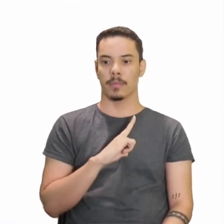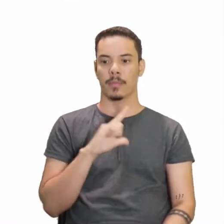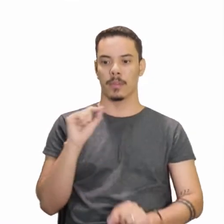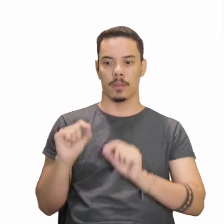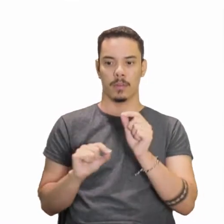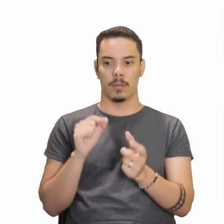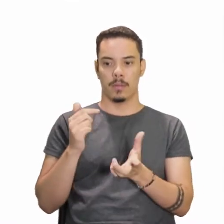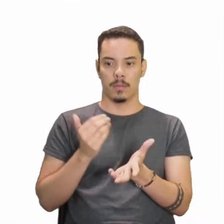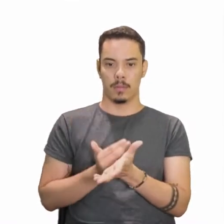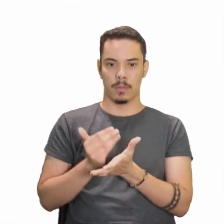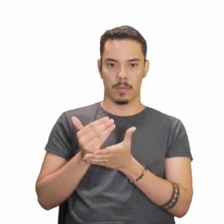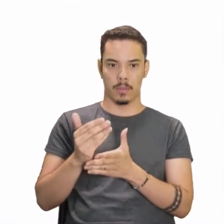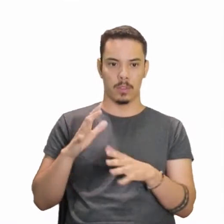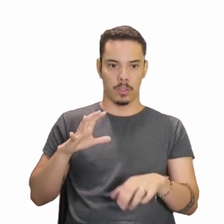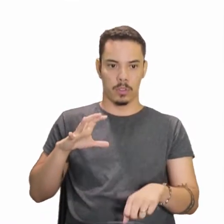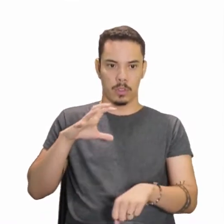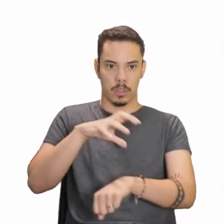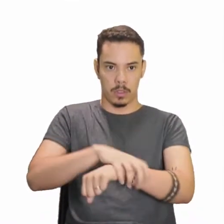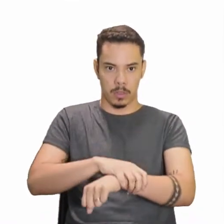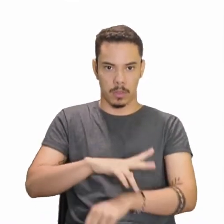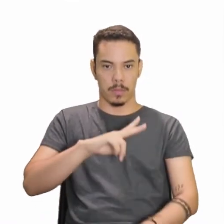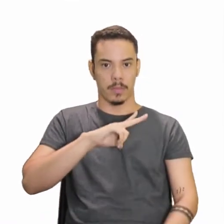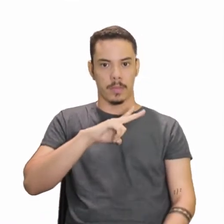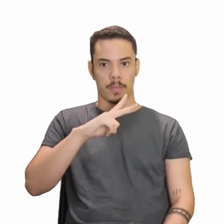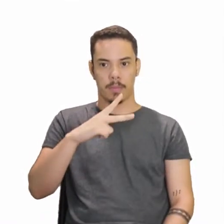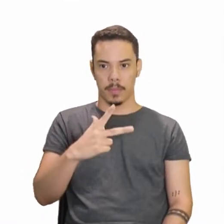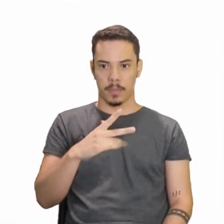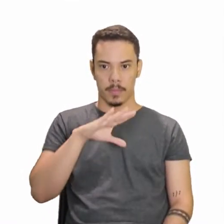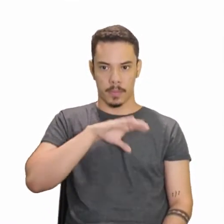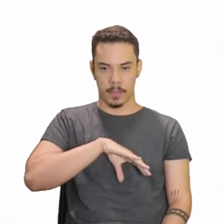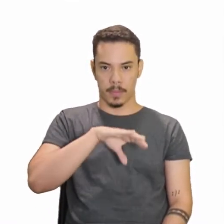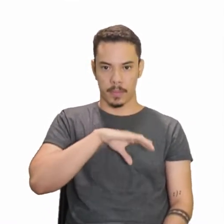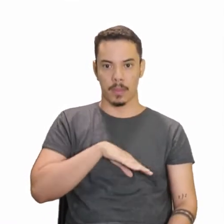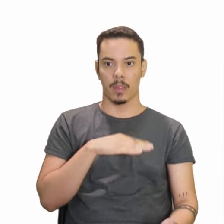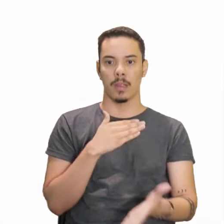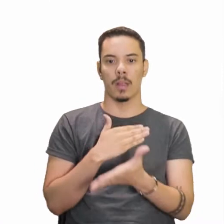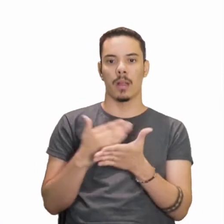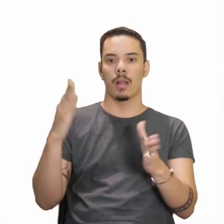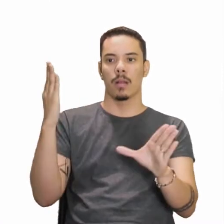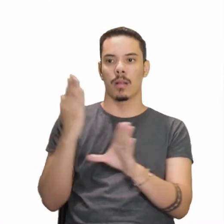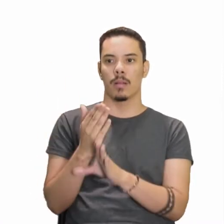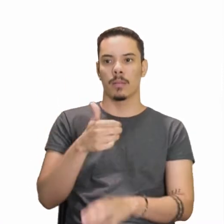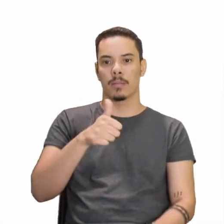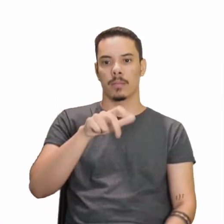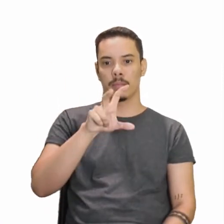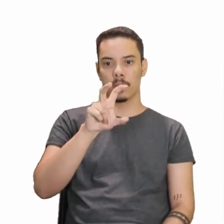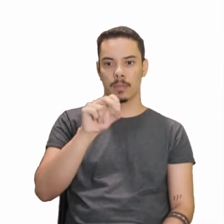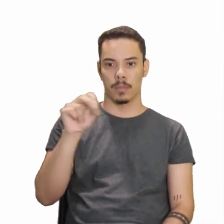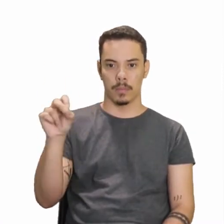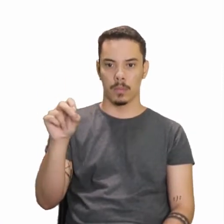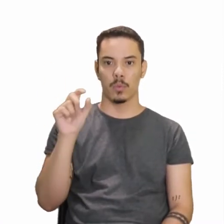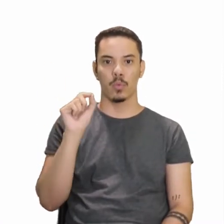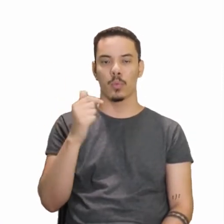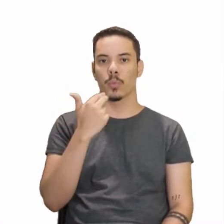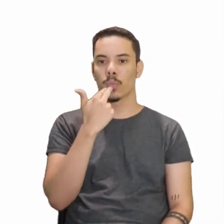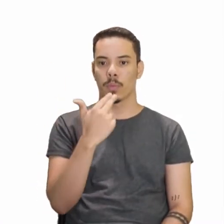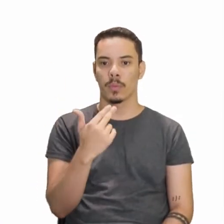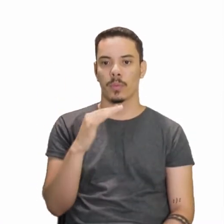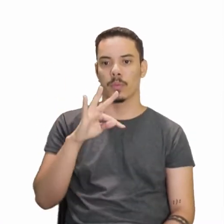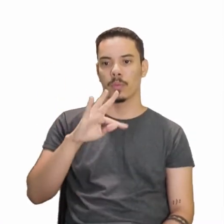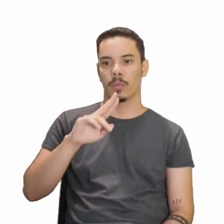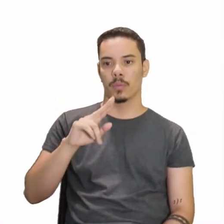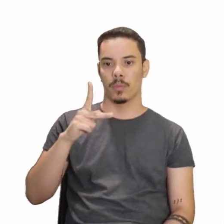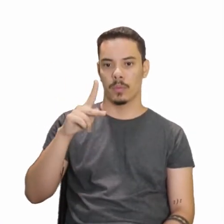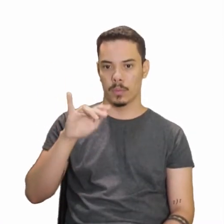no início da colonização portuguesa, certo? A partir da descoberta em 1500, o tupi, né?